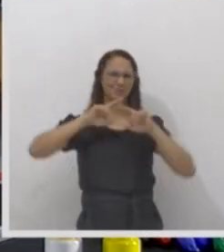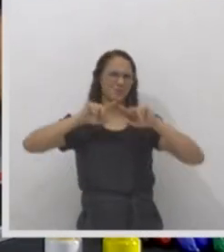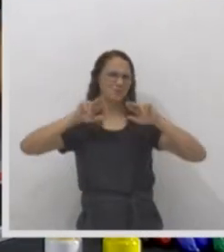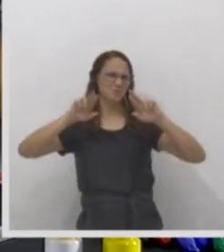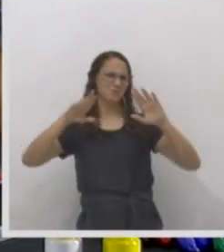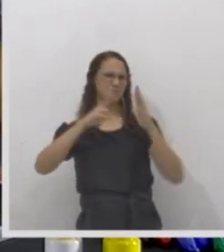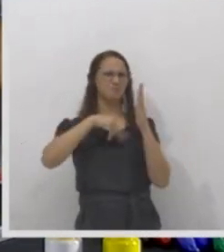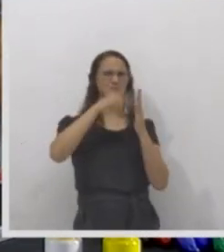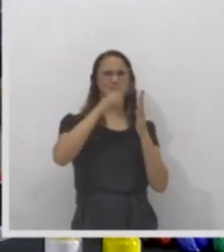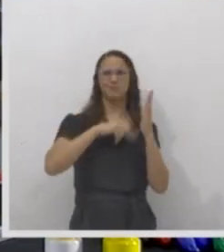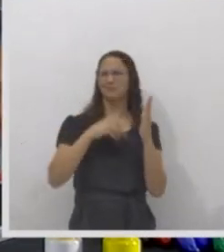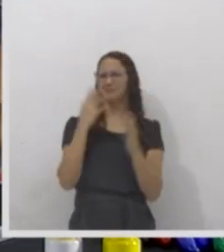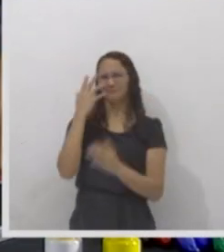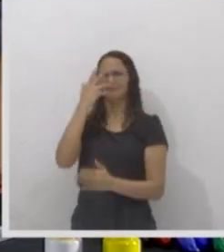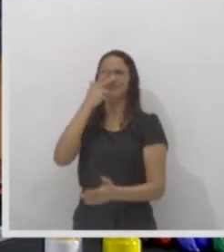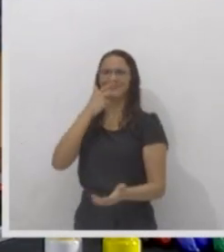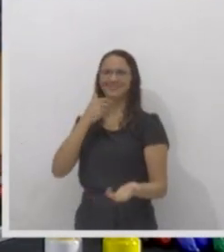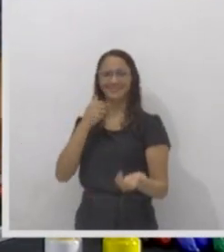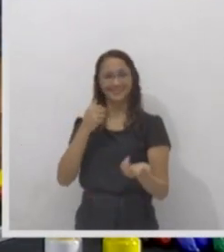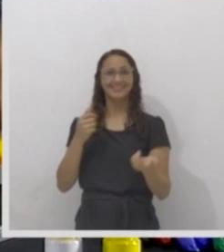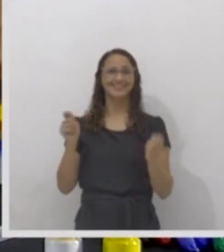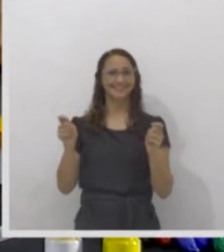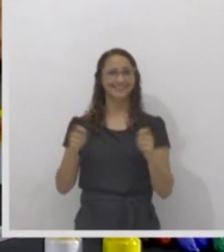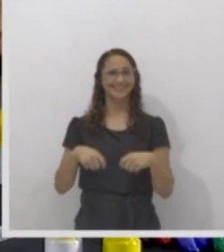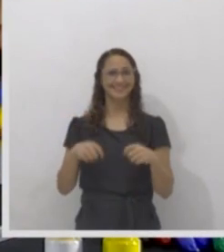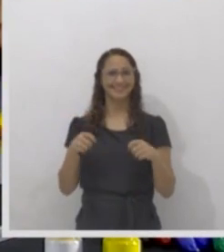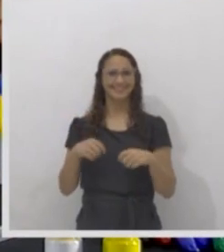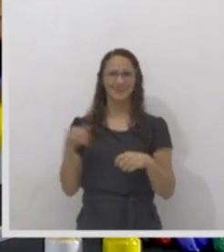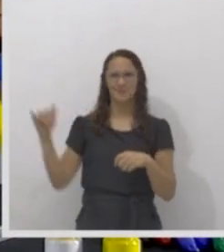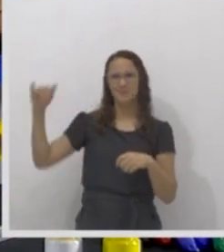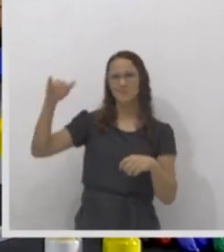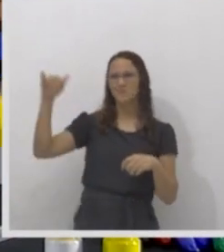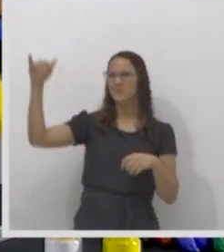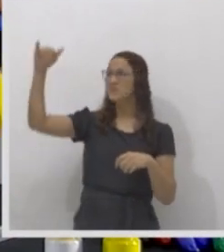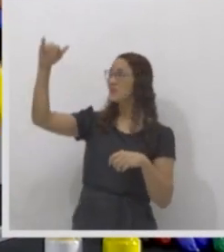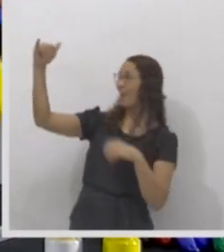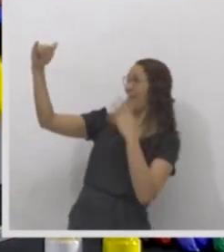você fazê-lo voar, você vai ver como colorido vai ficar